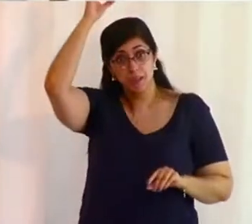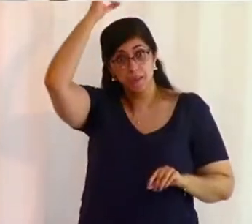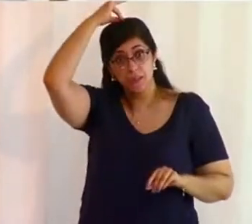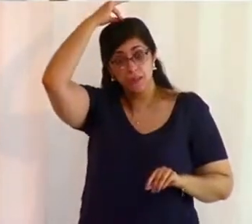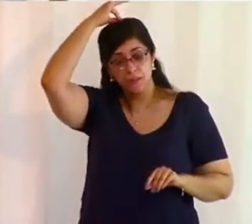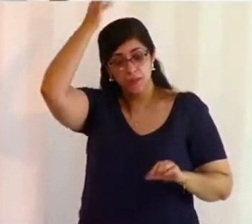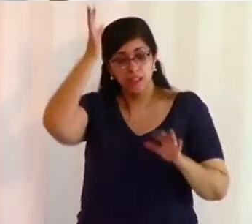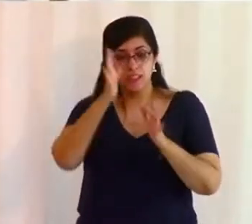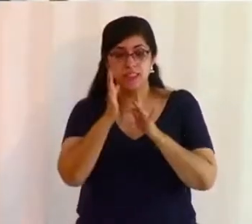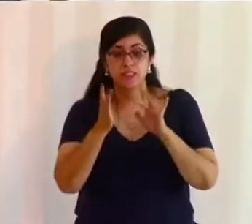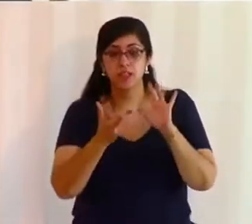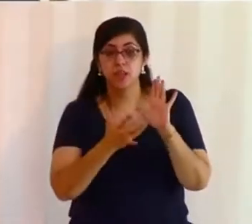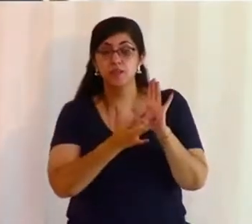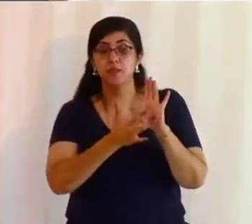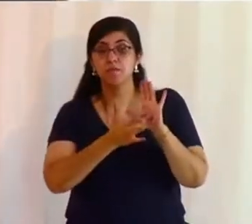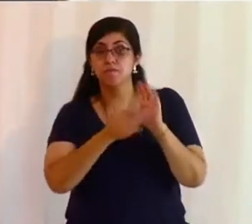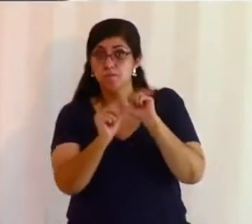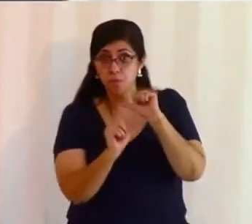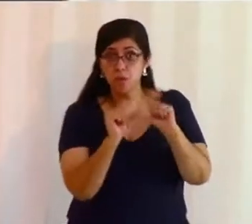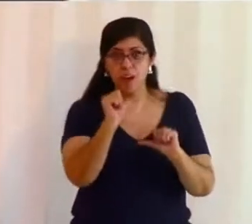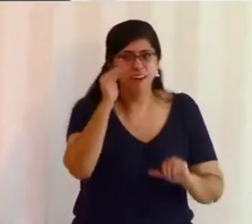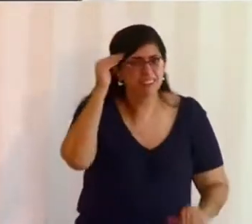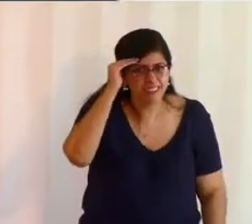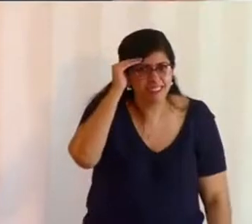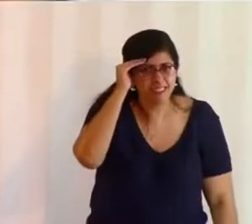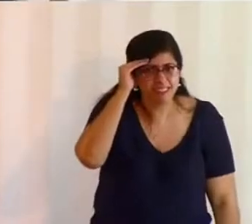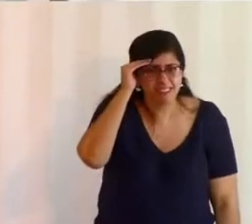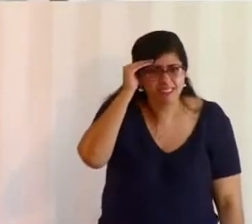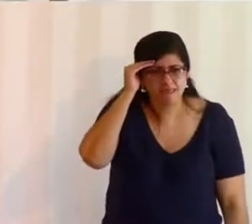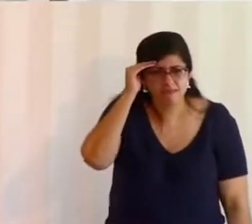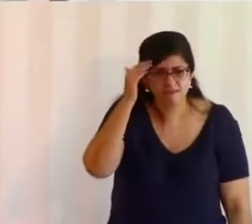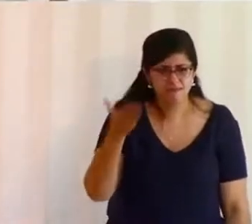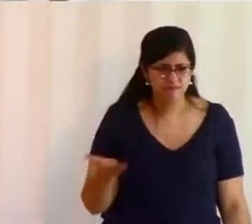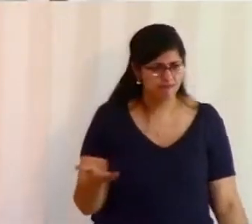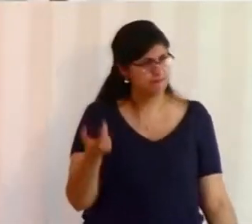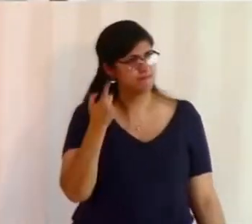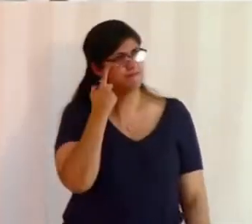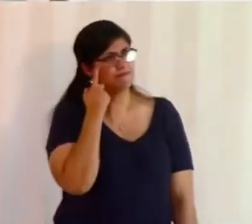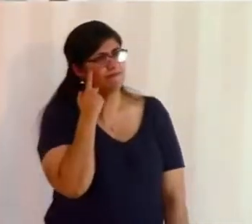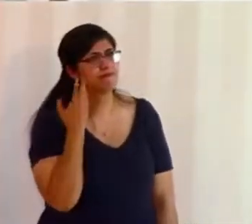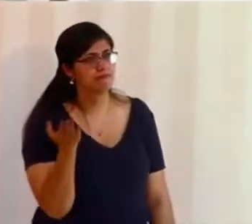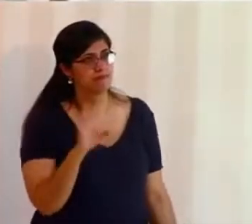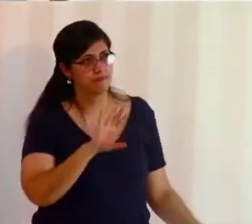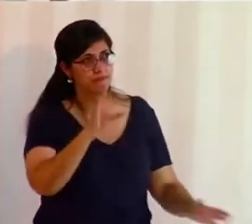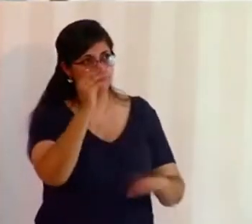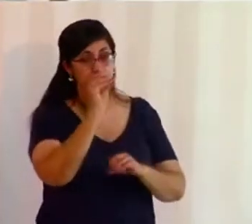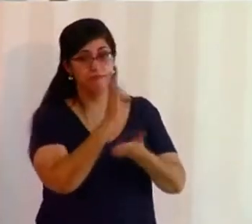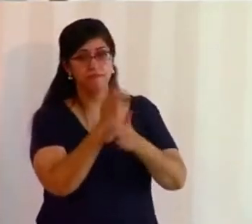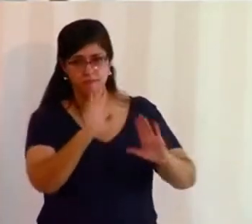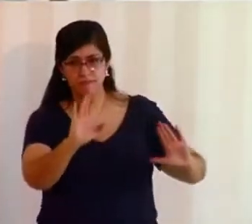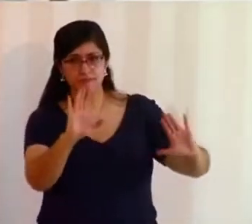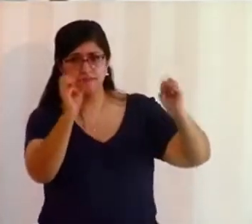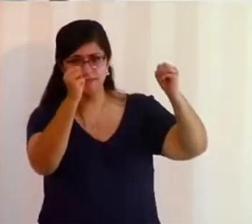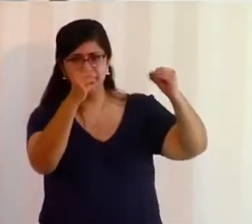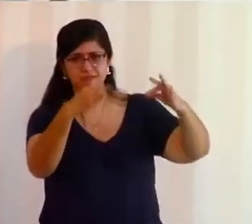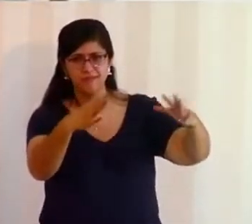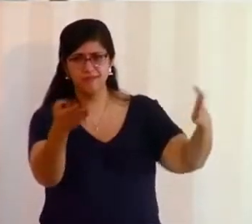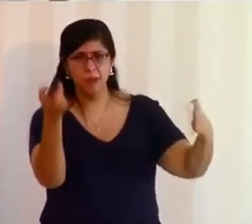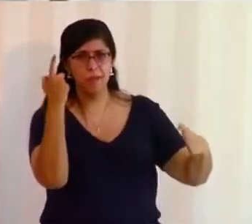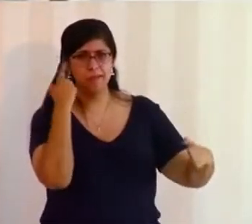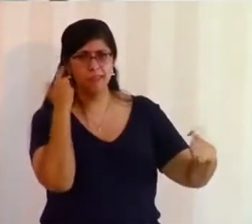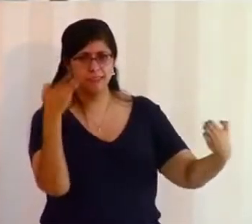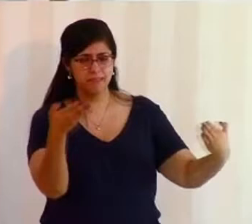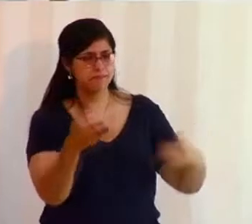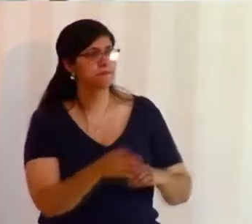permitiu. Certamente você esteja pensando assim, mas Paulo queria pregar, pastor. Paulo queria evangelizar o povo